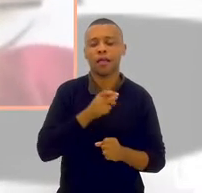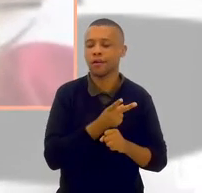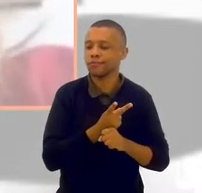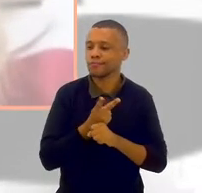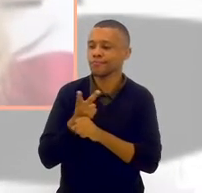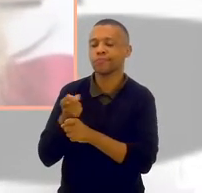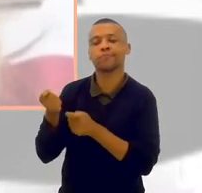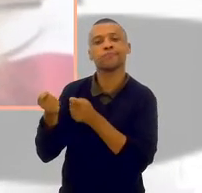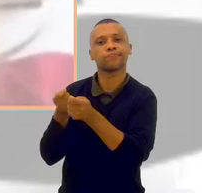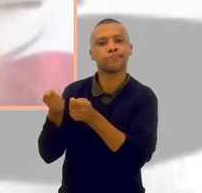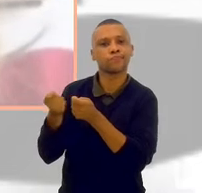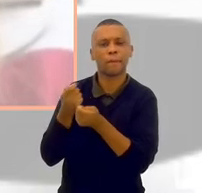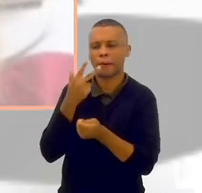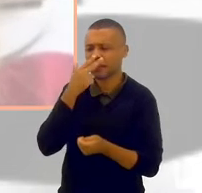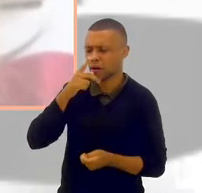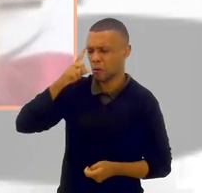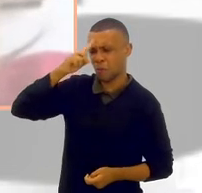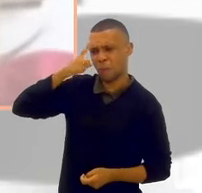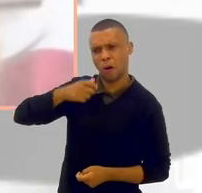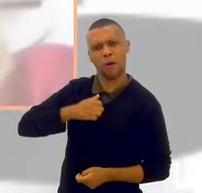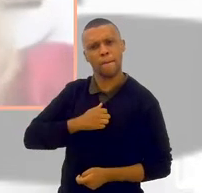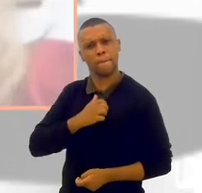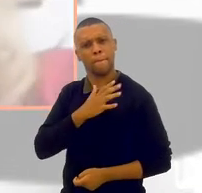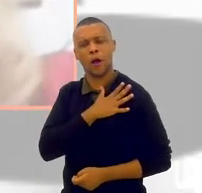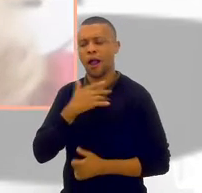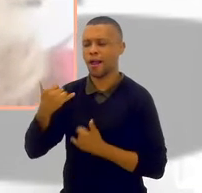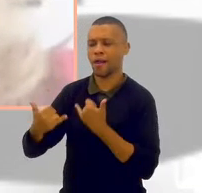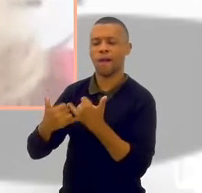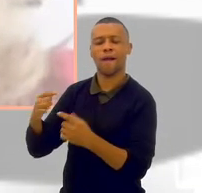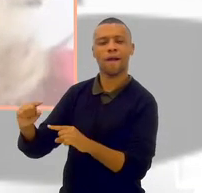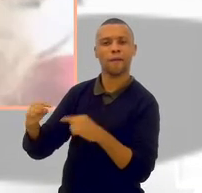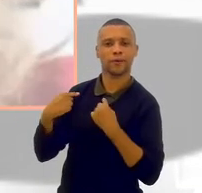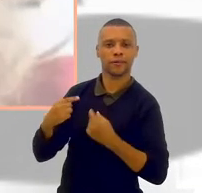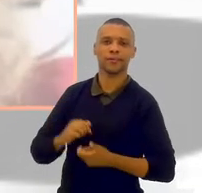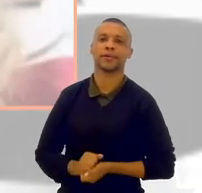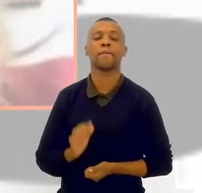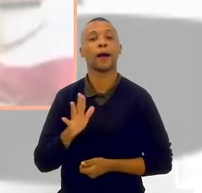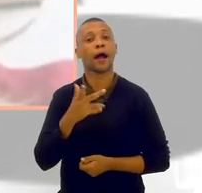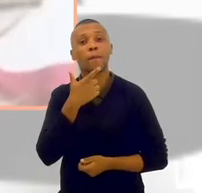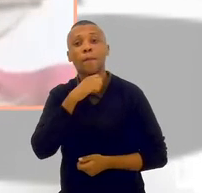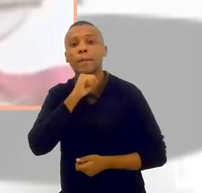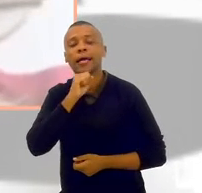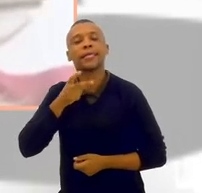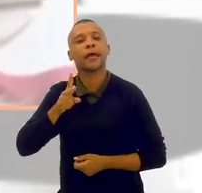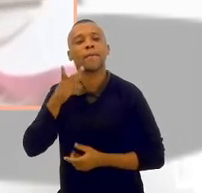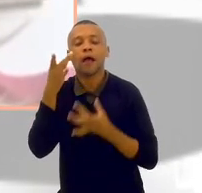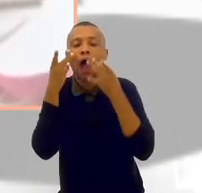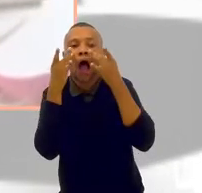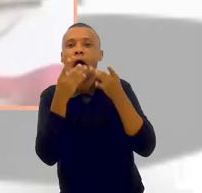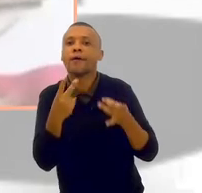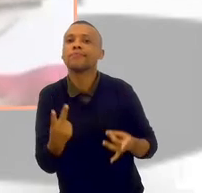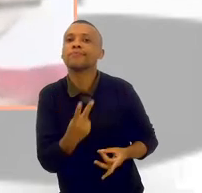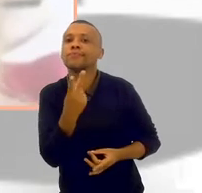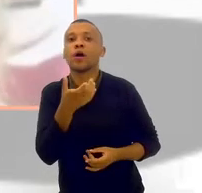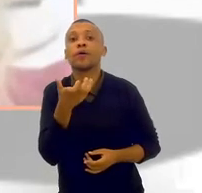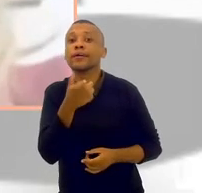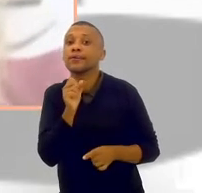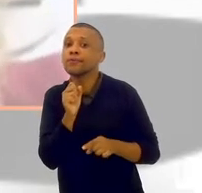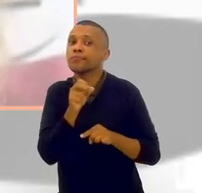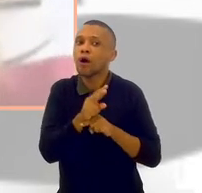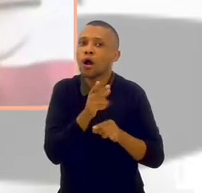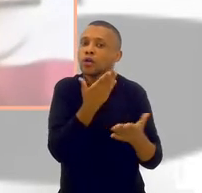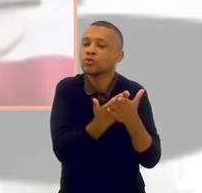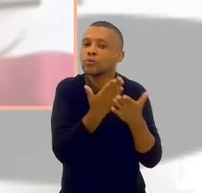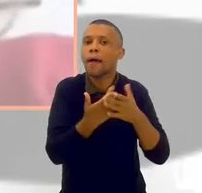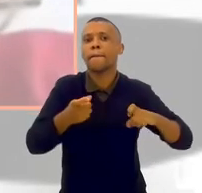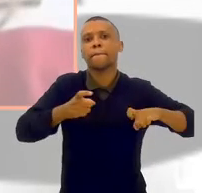sabe? Eu era até um pouco general, eles brincam comigo. Mas o meu pai sempre valorizava mais, por exemplo, eu quis ser médica, meu